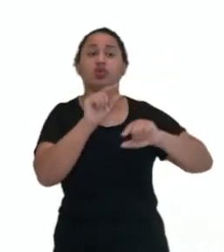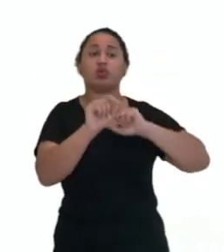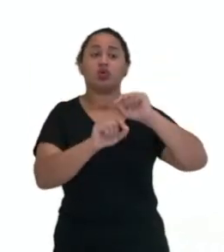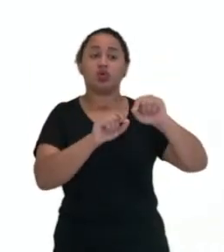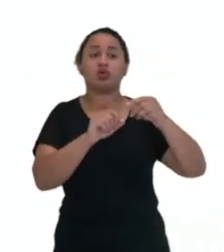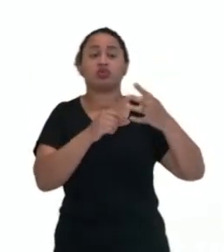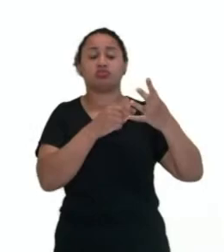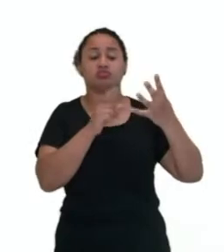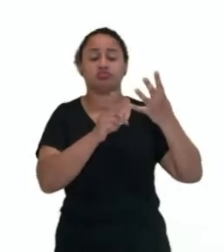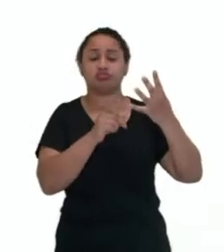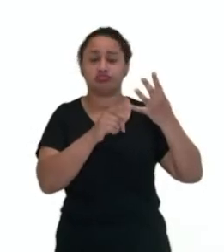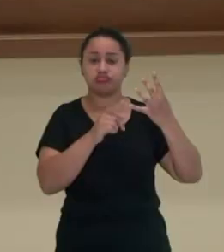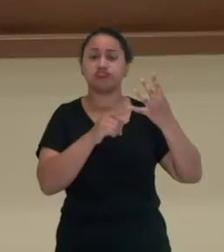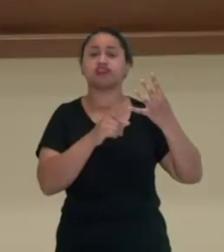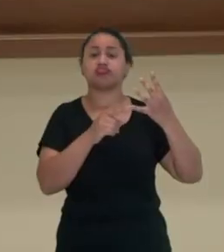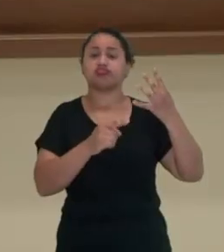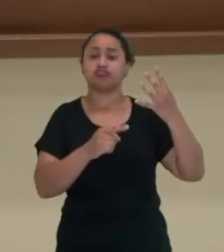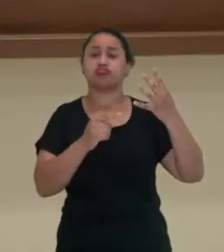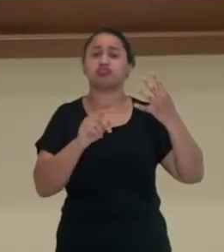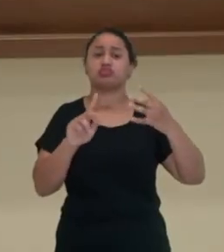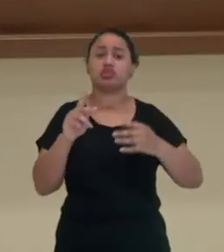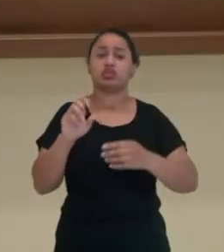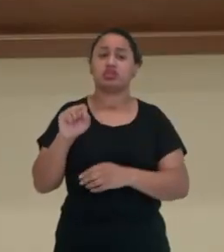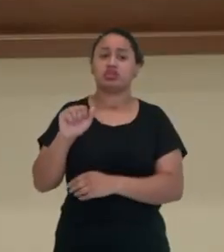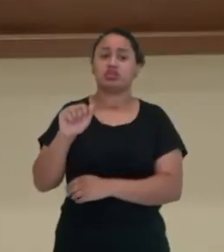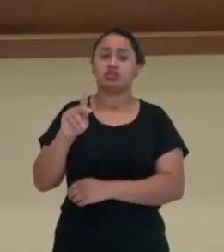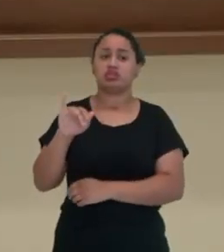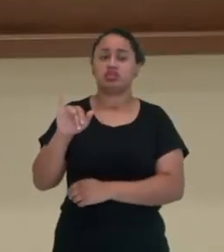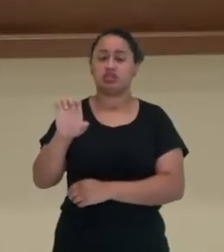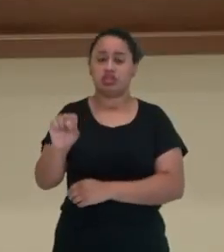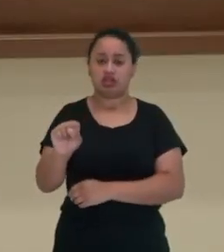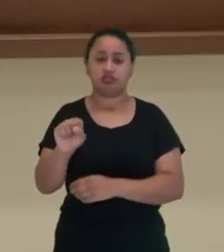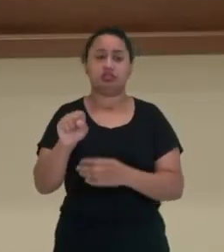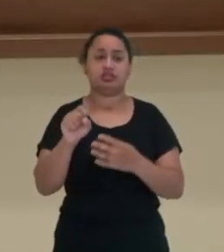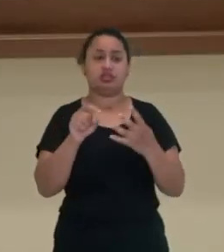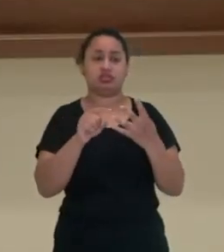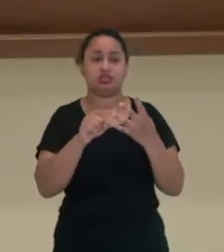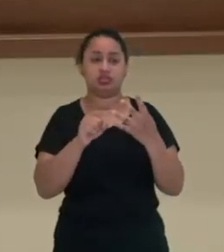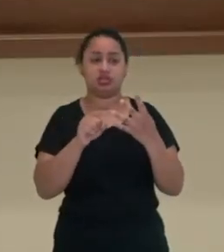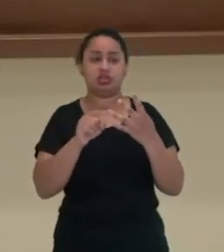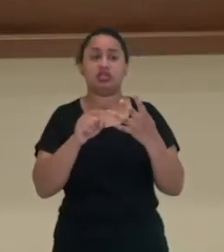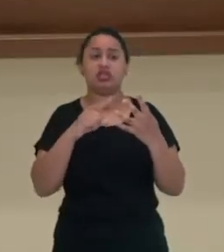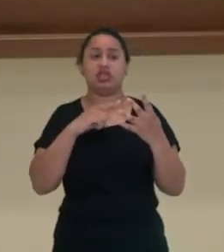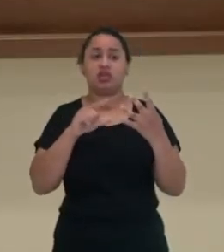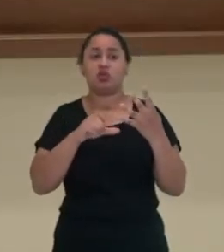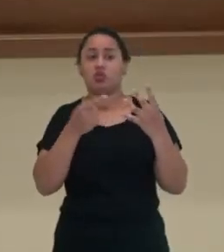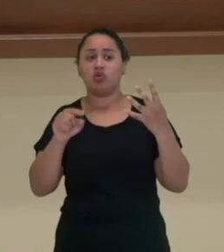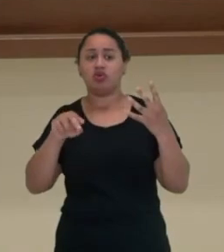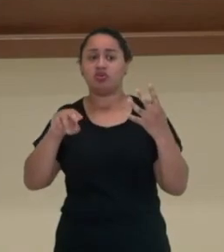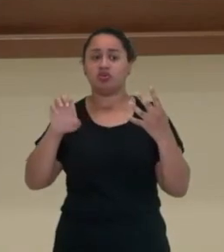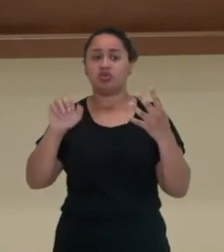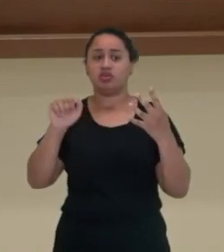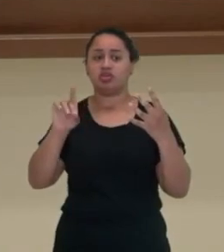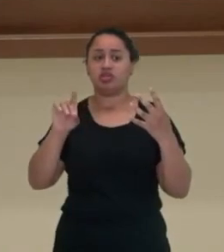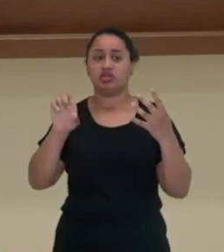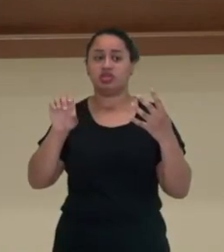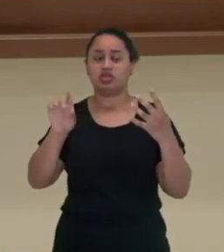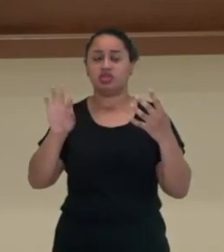do Sapiens, ou seja, duas espécies de Homo sapiens, o Homo sapiens neanderthalensis e o Homo sapiens